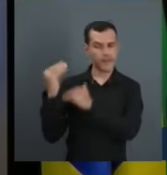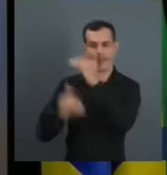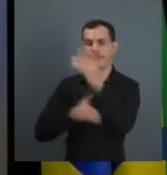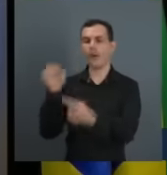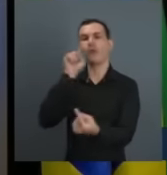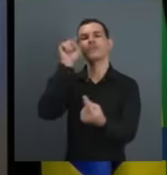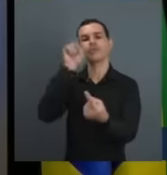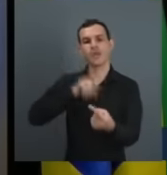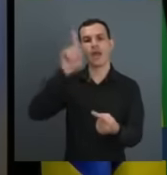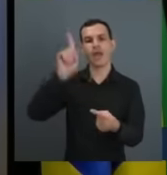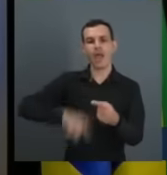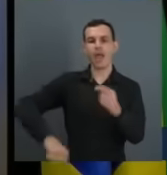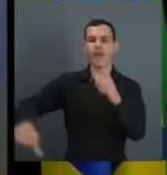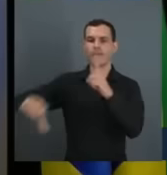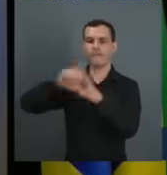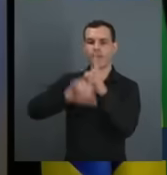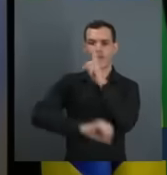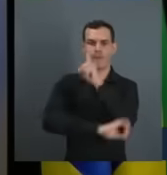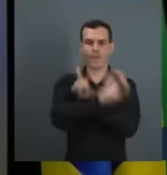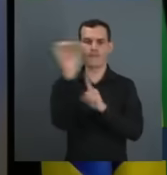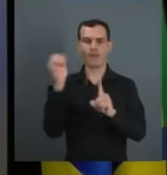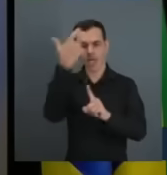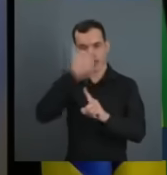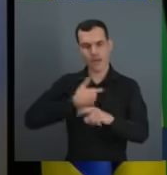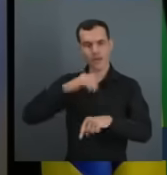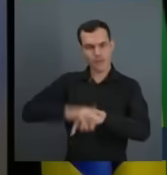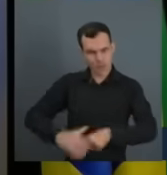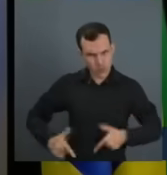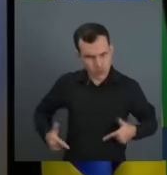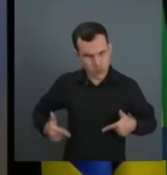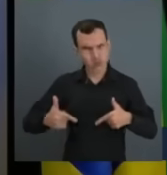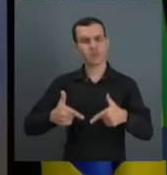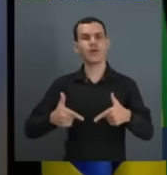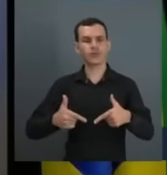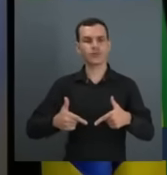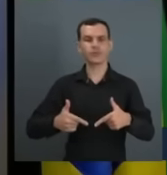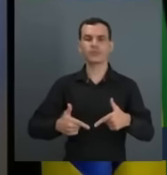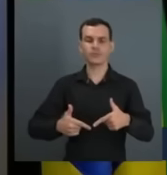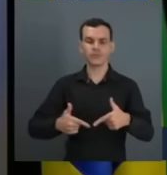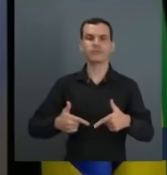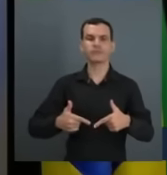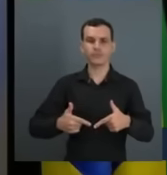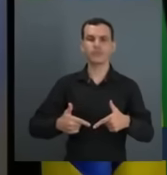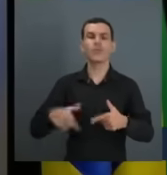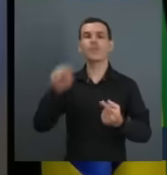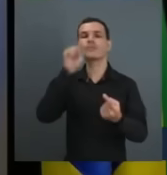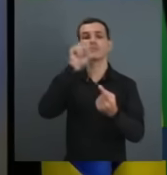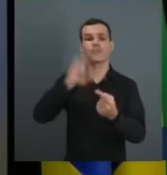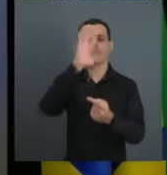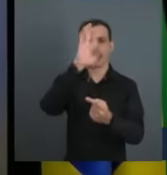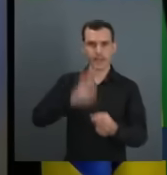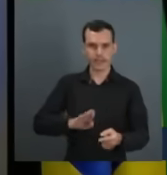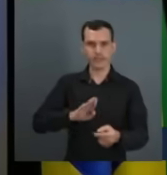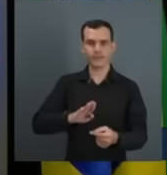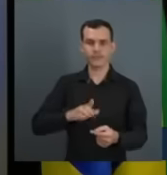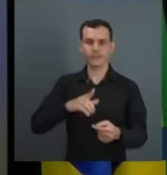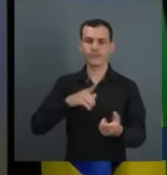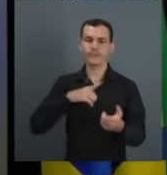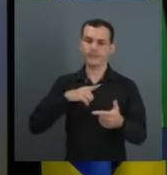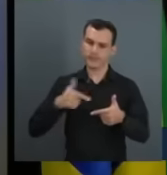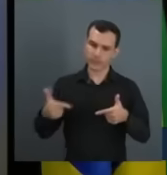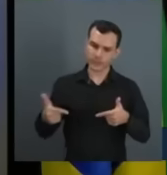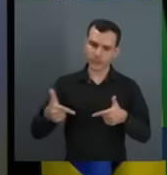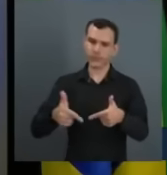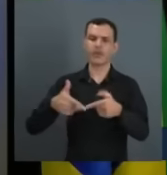rápido possível. Não vou medir esforços nesse sentido para que o Brasil repare essa grande injustiça